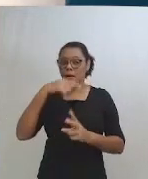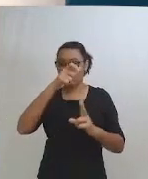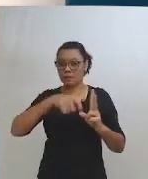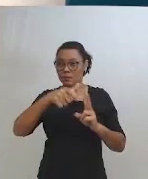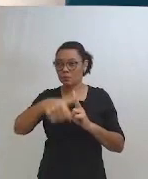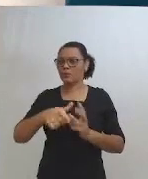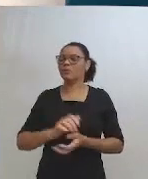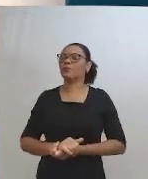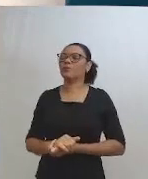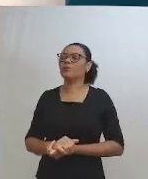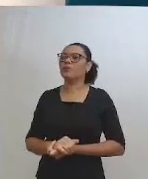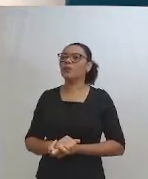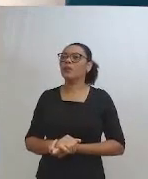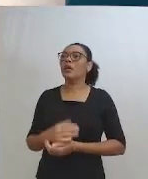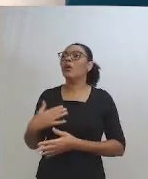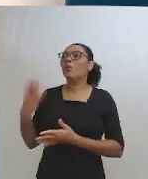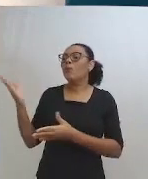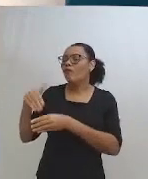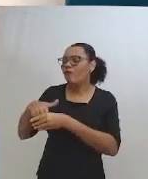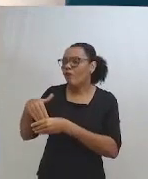ministro Rogério Schietti?